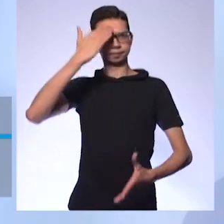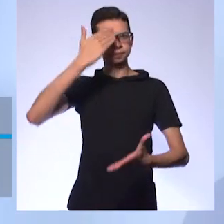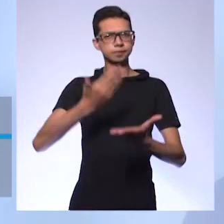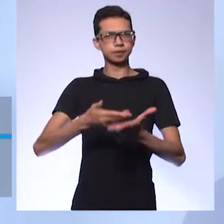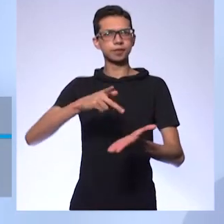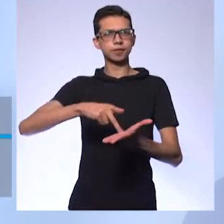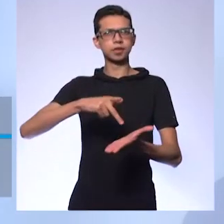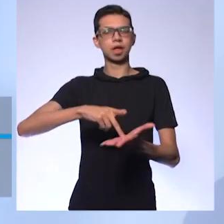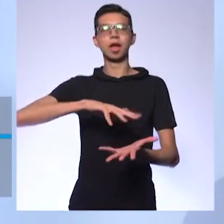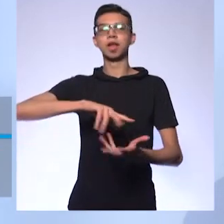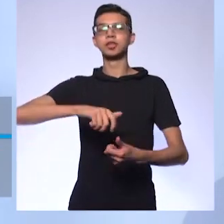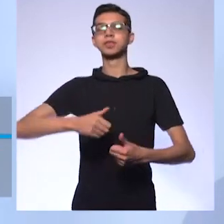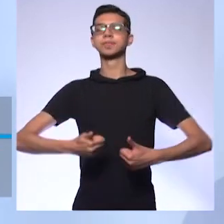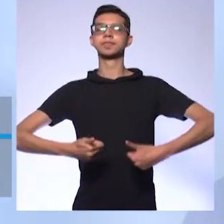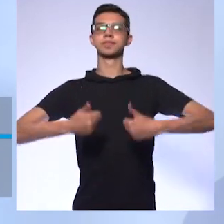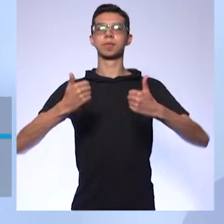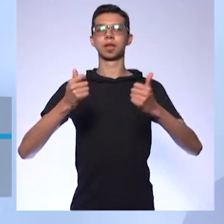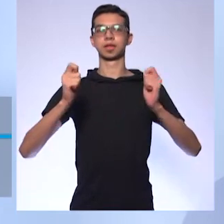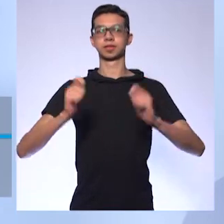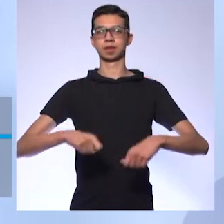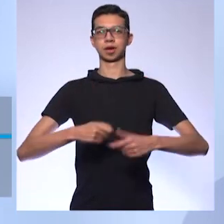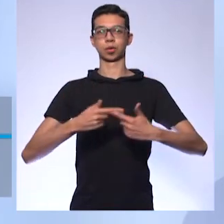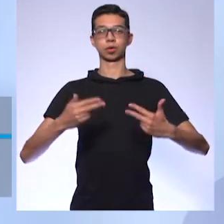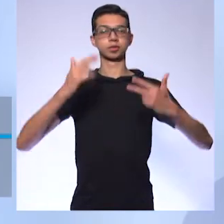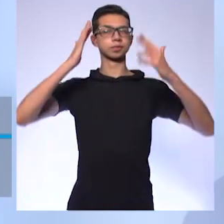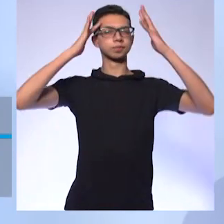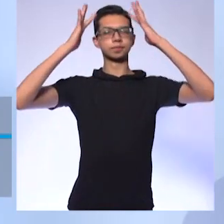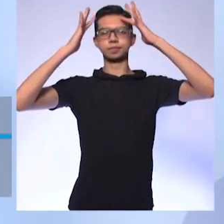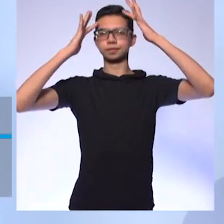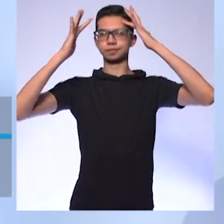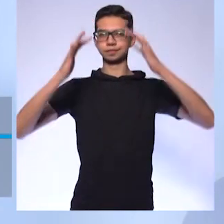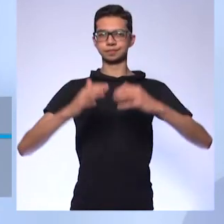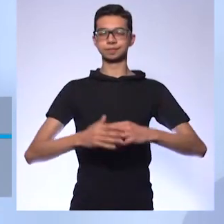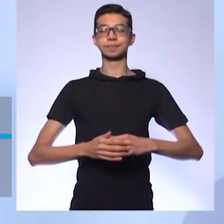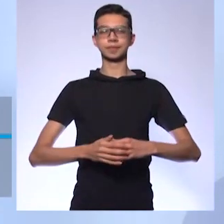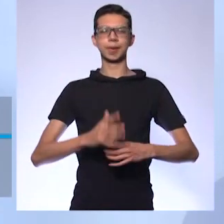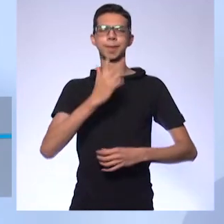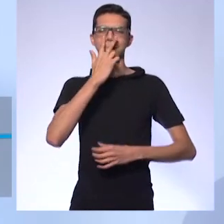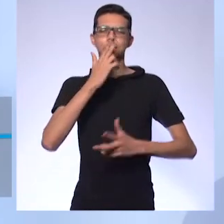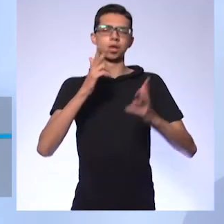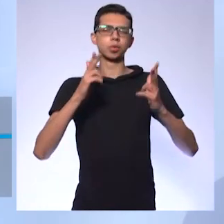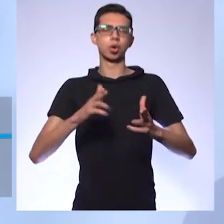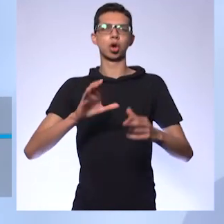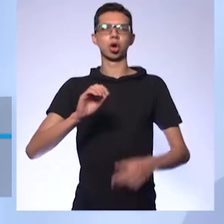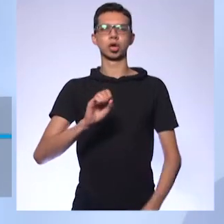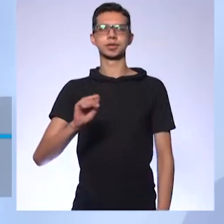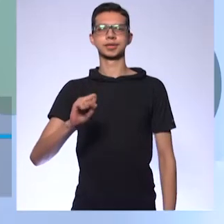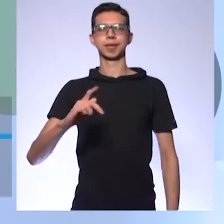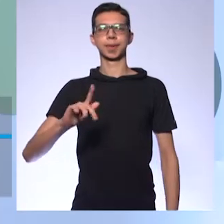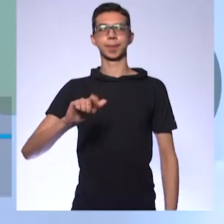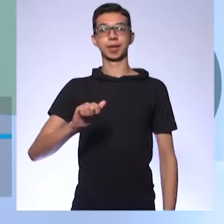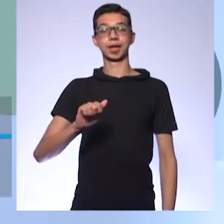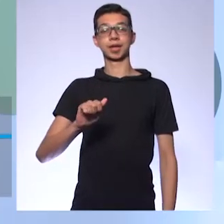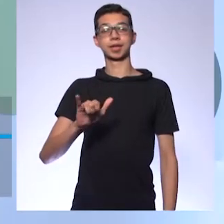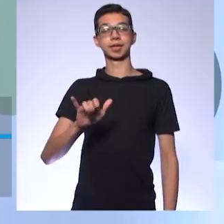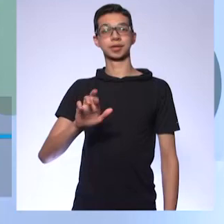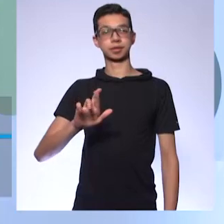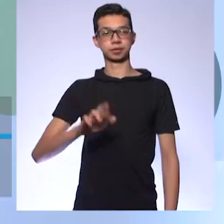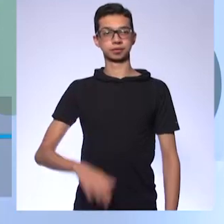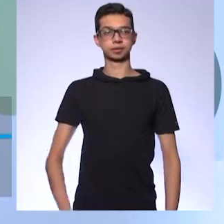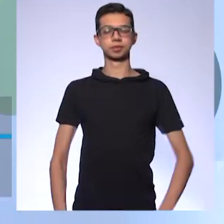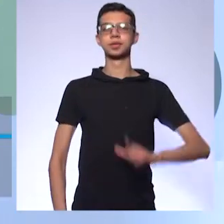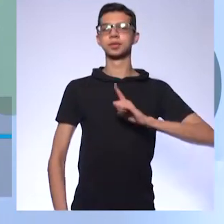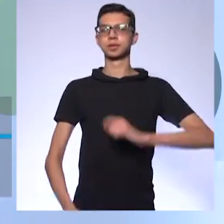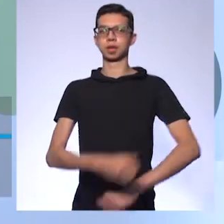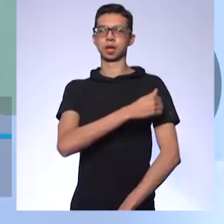mundo onde as coisas são possíveis, né? O que é alguma coisa, é perto do que é o cosplayer, mas o cosplayer é Tem, outra. tem aluno que não sabia o que é. Eles estão se